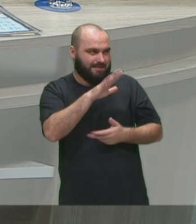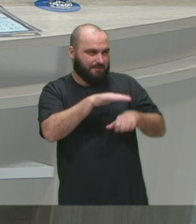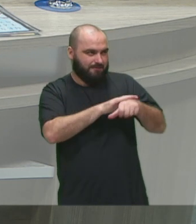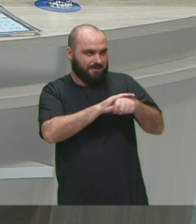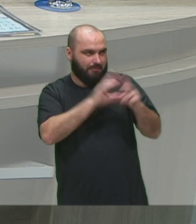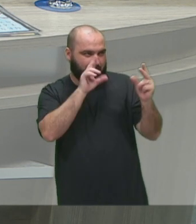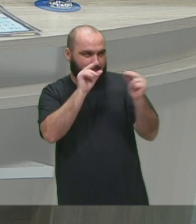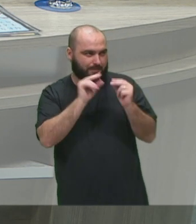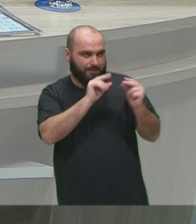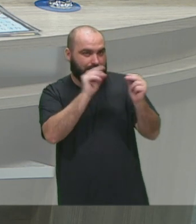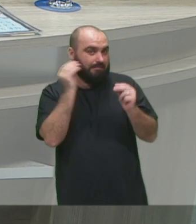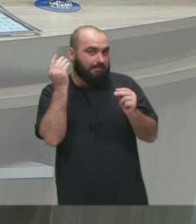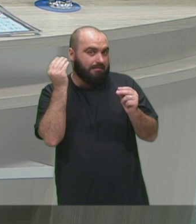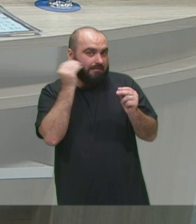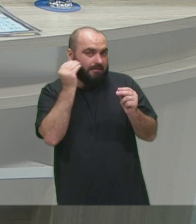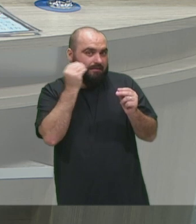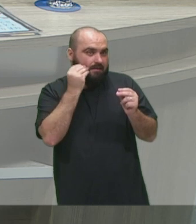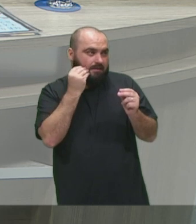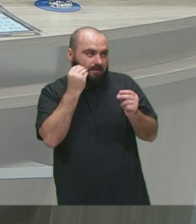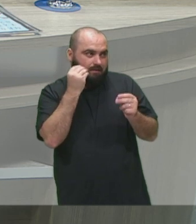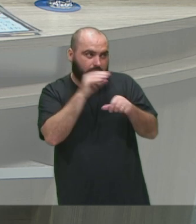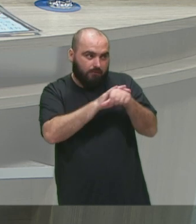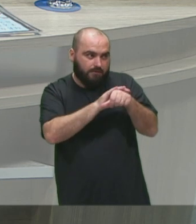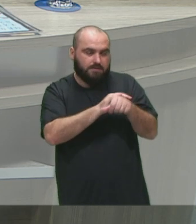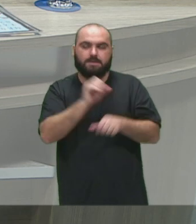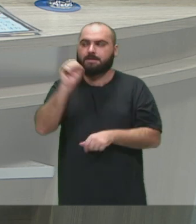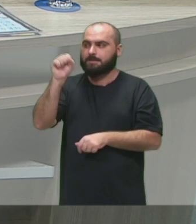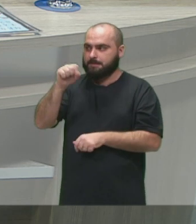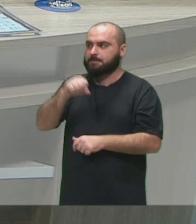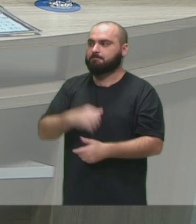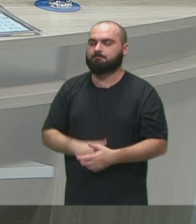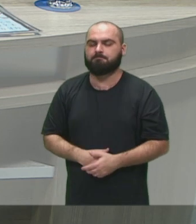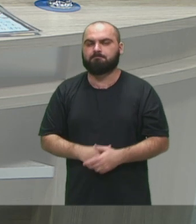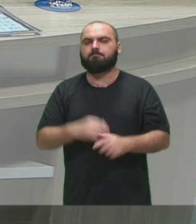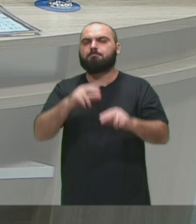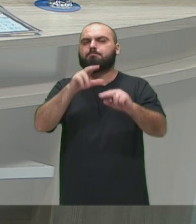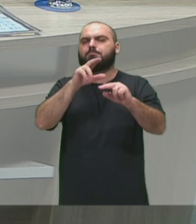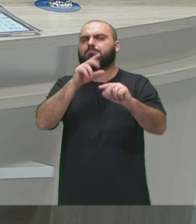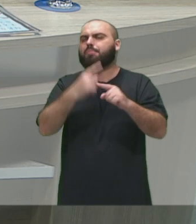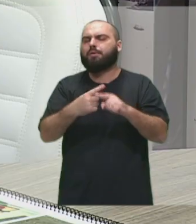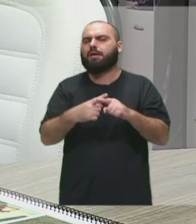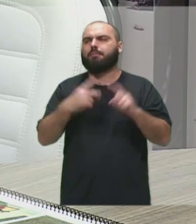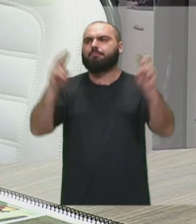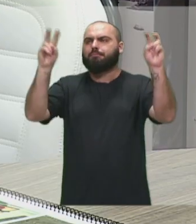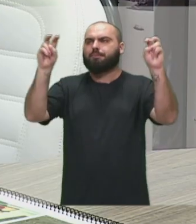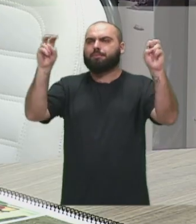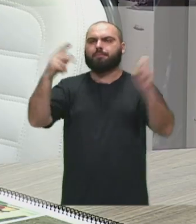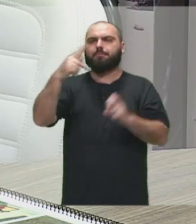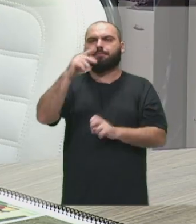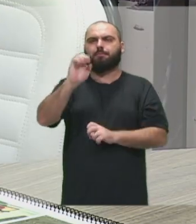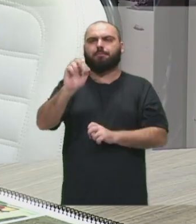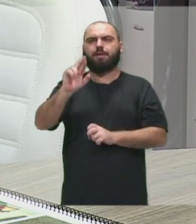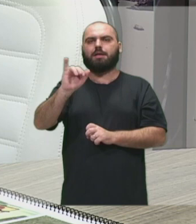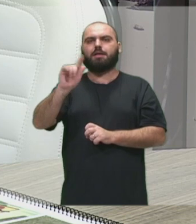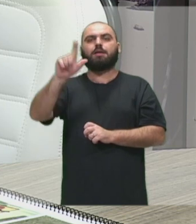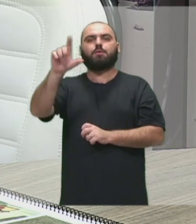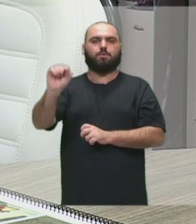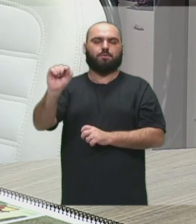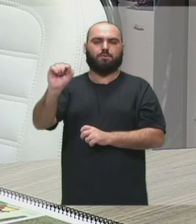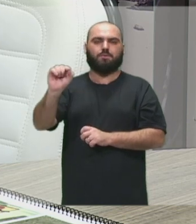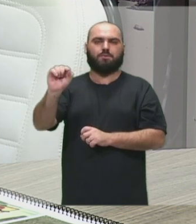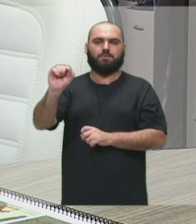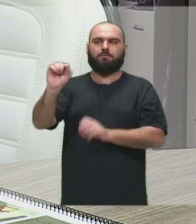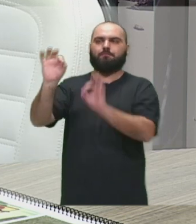para tentar aliciar aquela... Então, assim, por que eu botei o título dessa obra Perigo, e tem o sinal do semáforo, uma chamada de atenção, e está